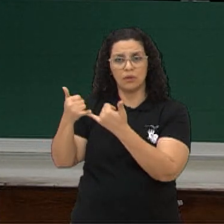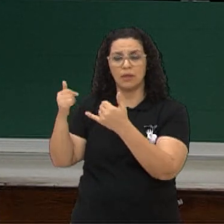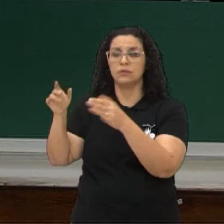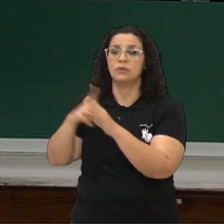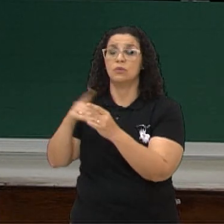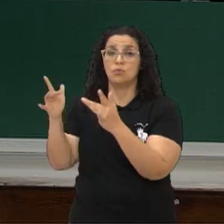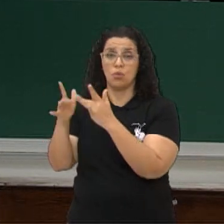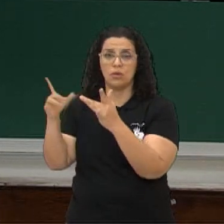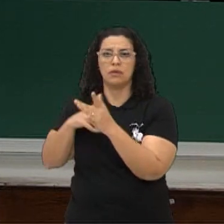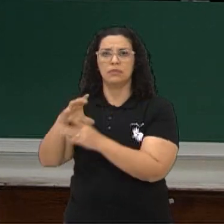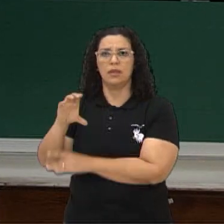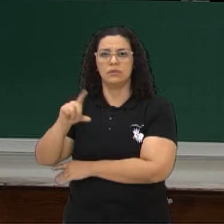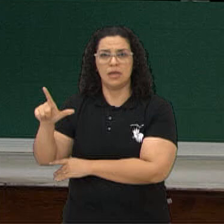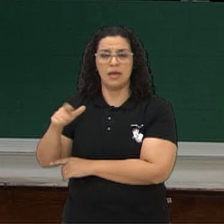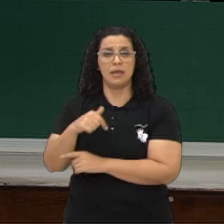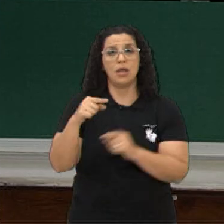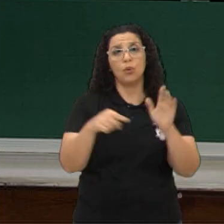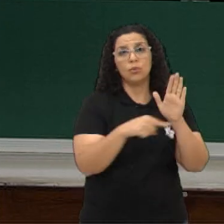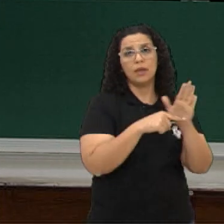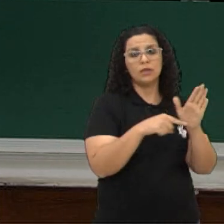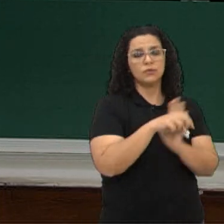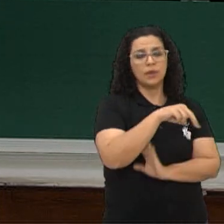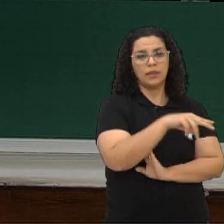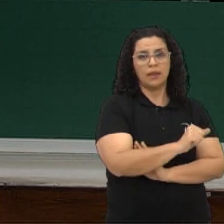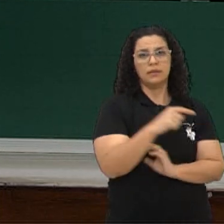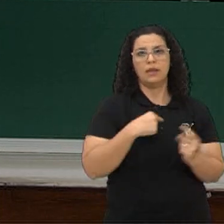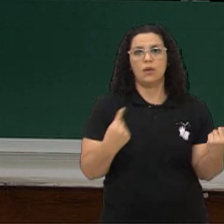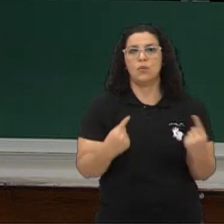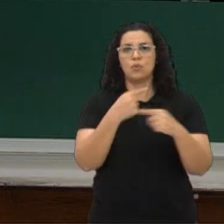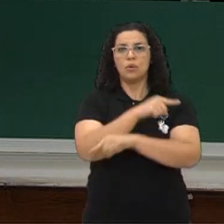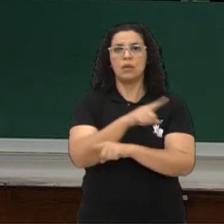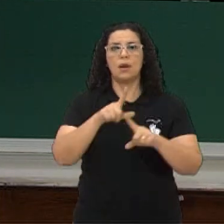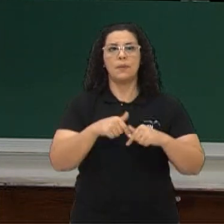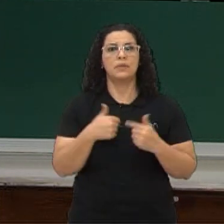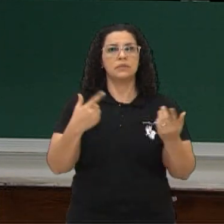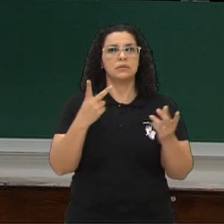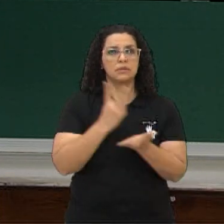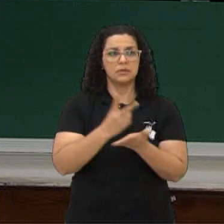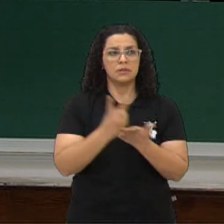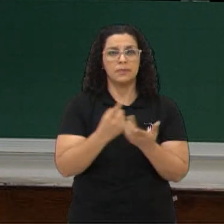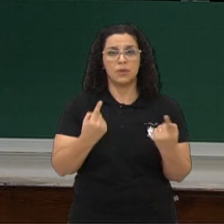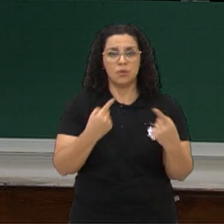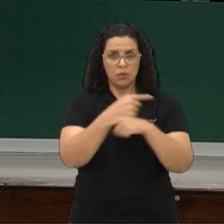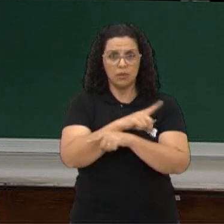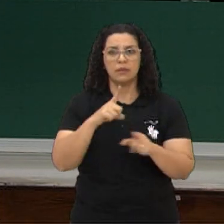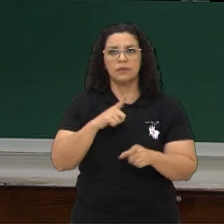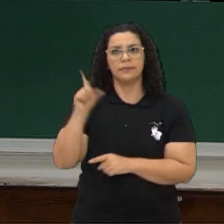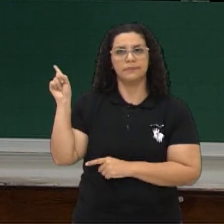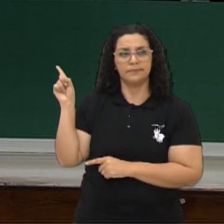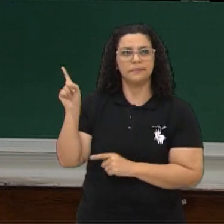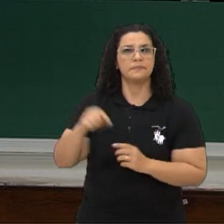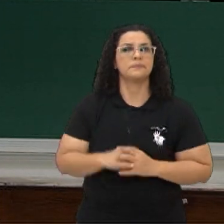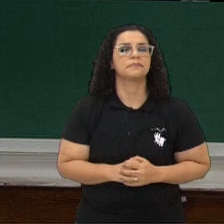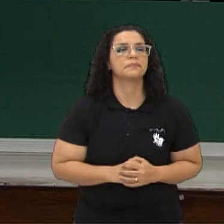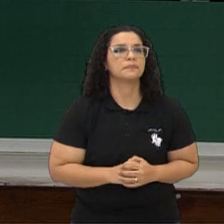e no polo negativo vai se aproximar o sódio. Cargas opostas se aproximam dos polos das cargas